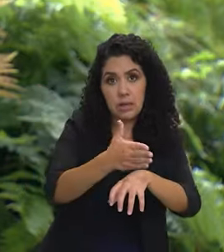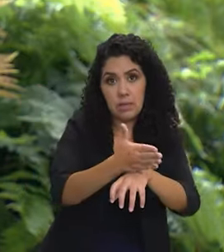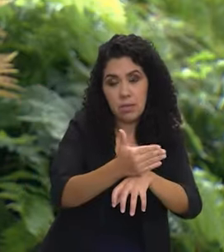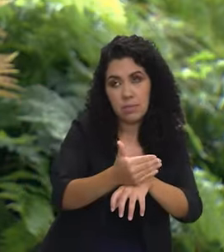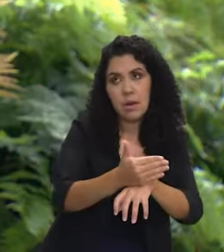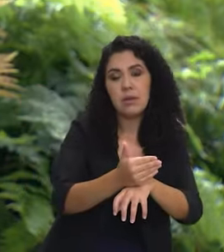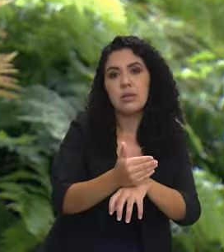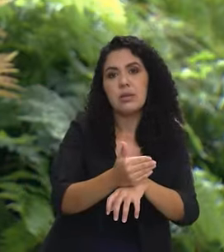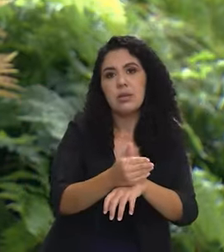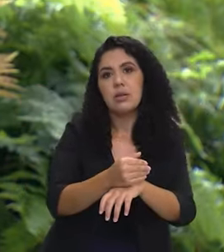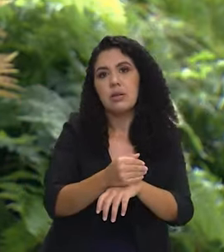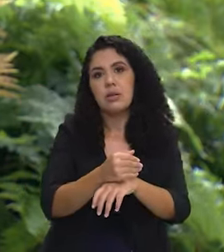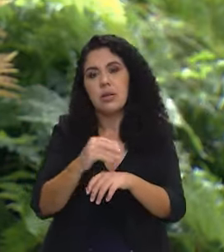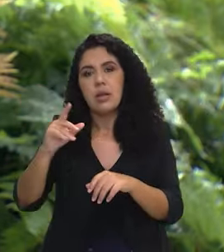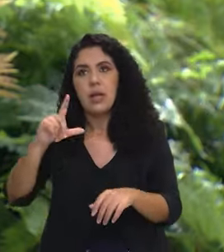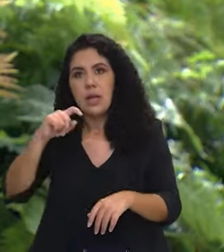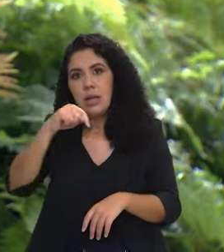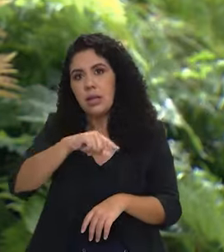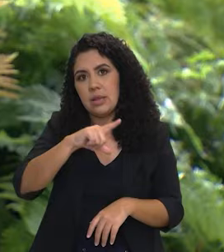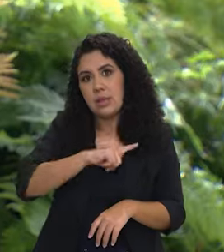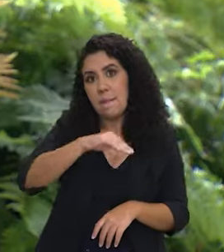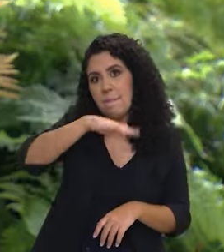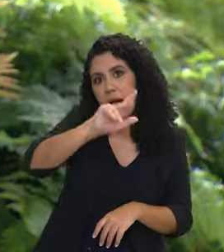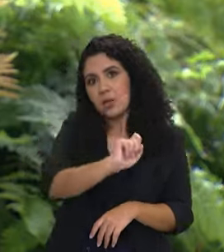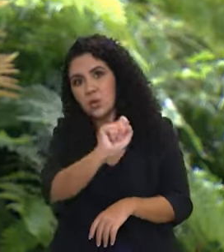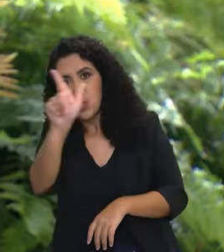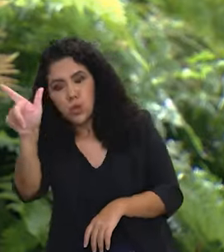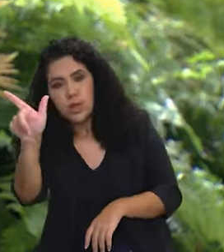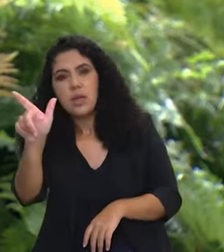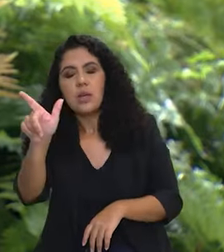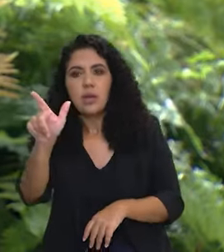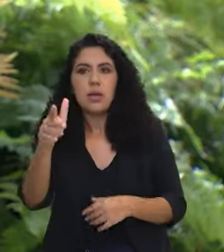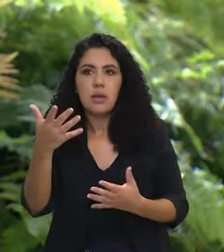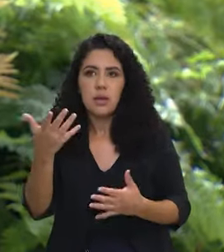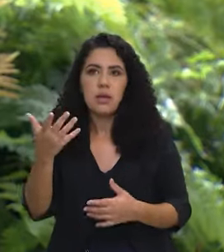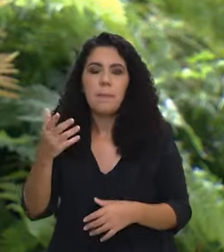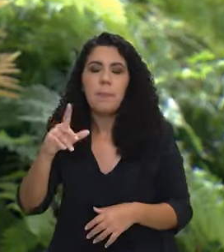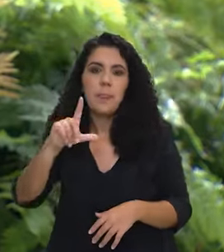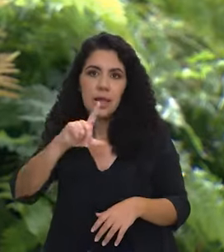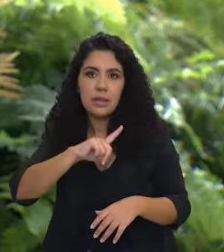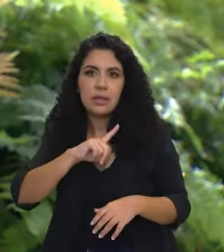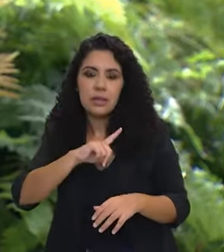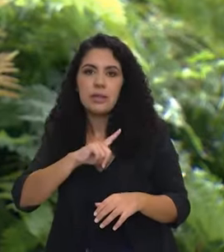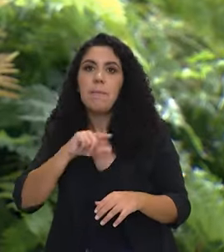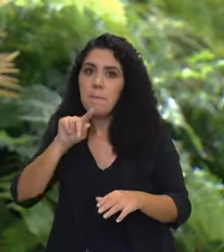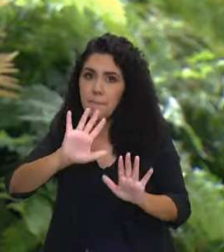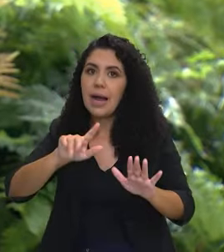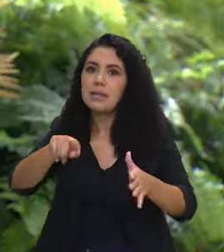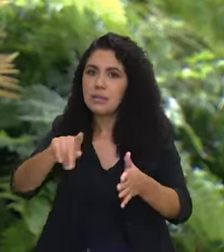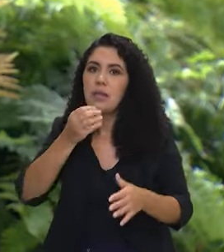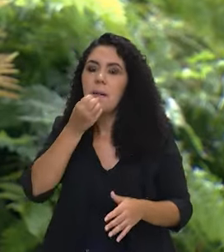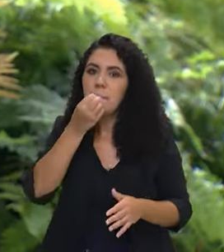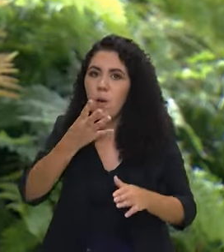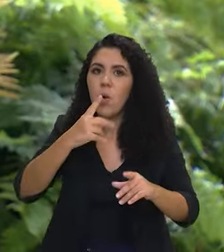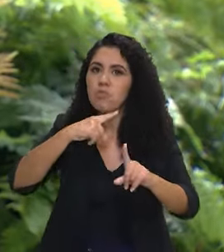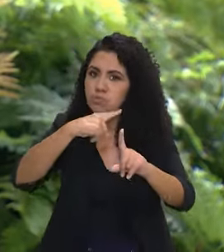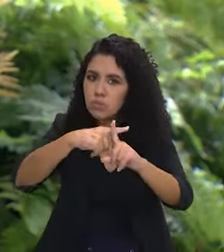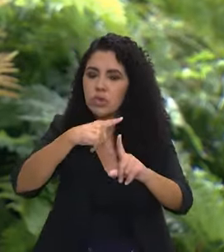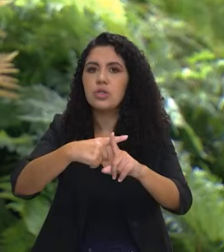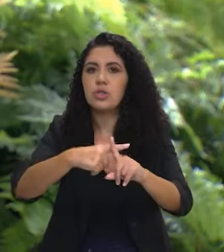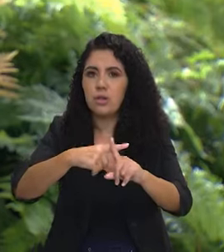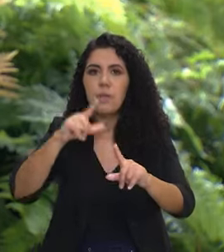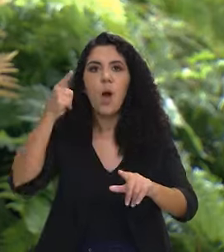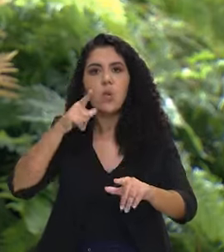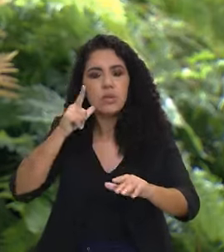Ministério é um pouco maior. A gente tem, bom, dados que, sem dúvida nenhuma, representam um avanço muito grande, inédito.